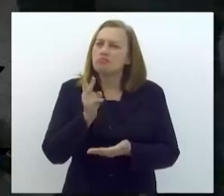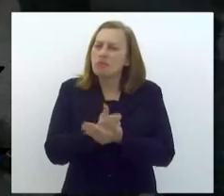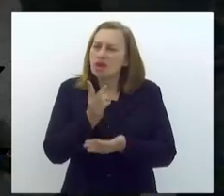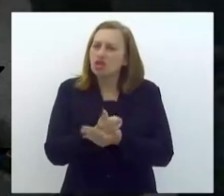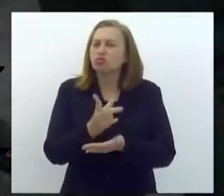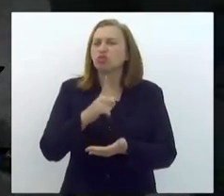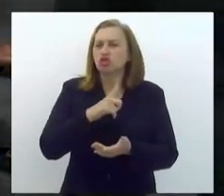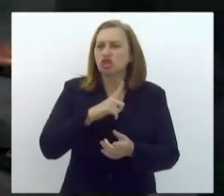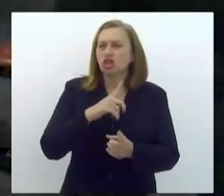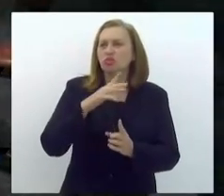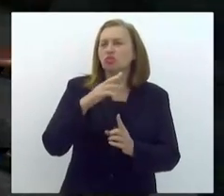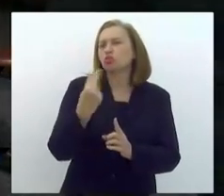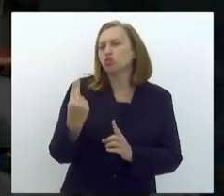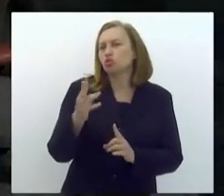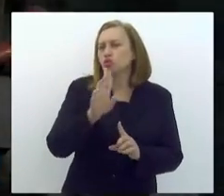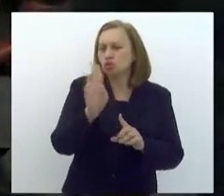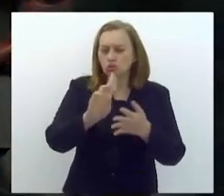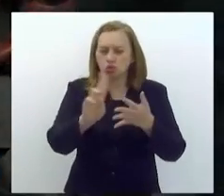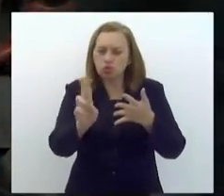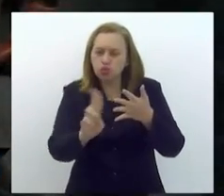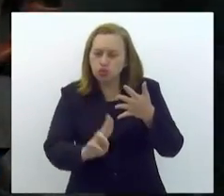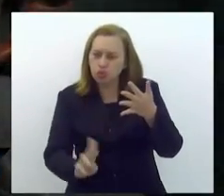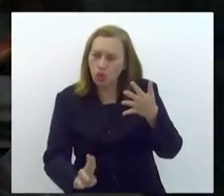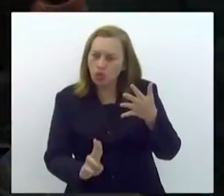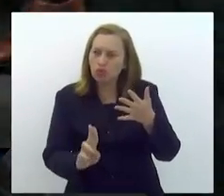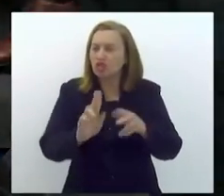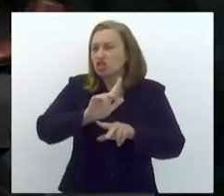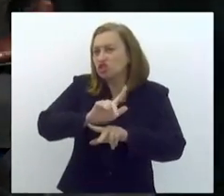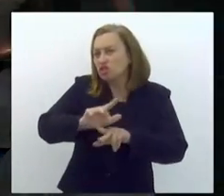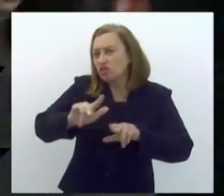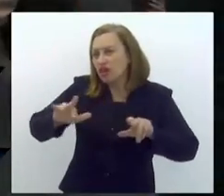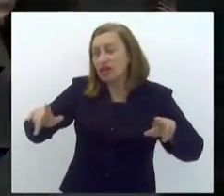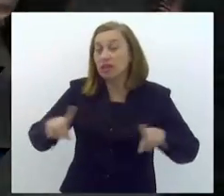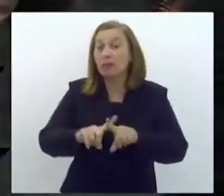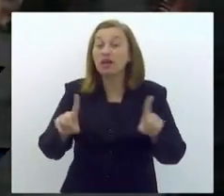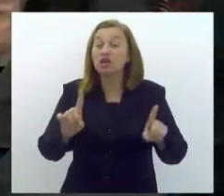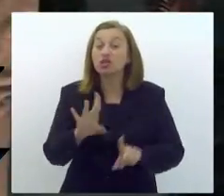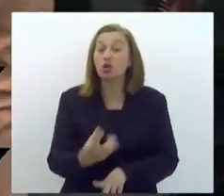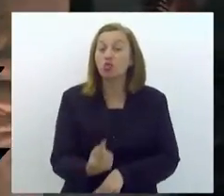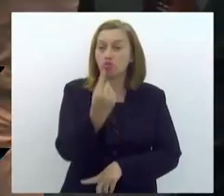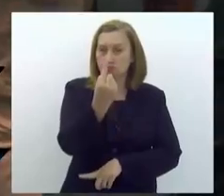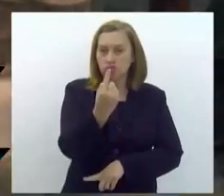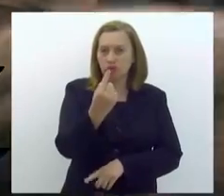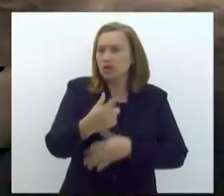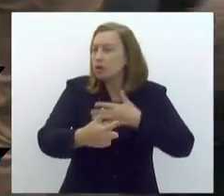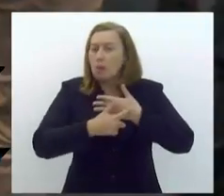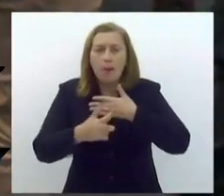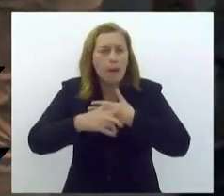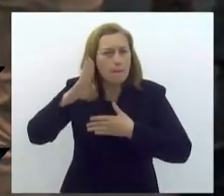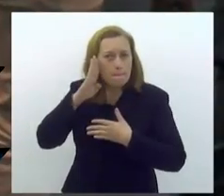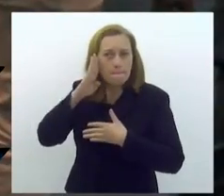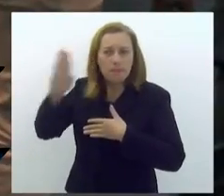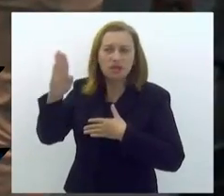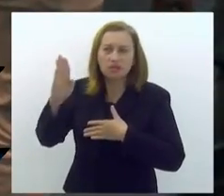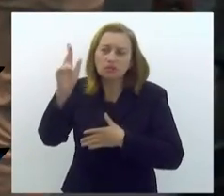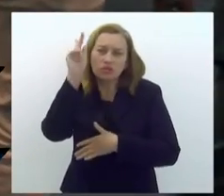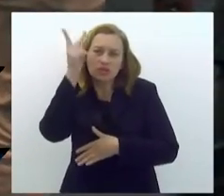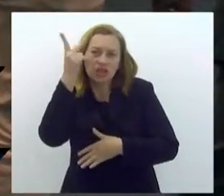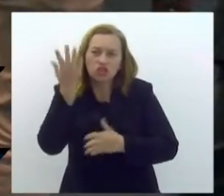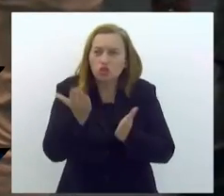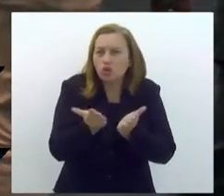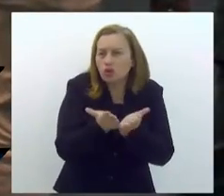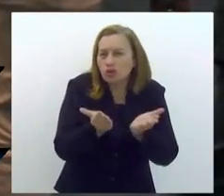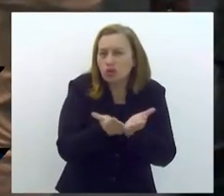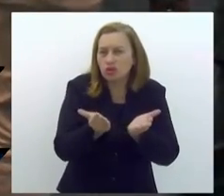muitas formas carinhosas de ser tratadas de ser chamada Mas é uma só e que tem um papel crucial na história do cristianismo